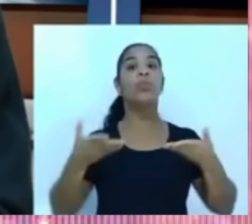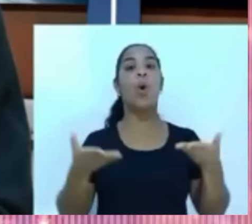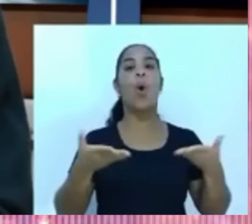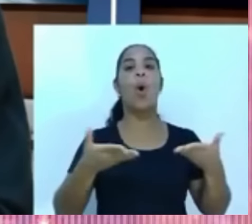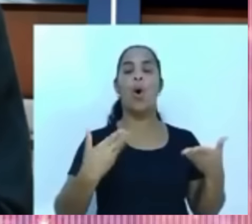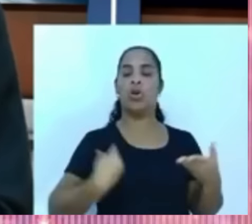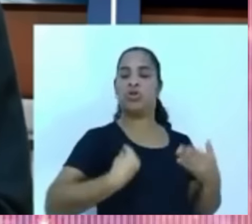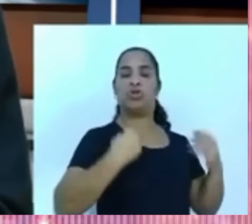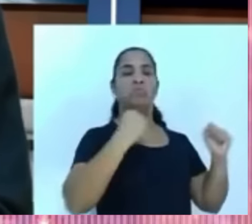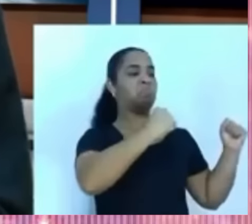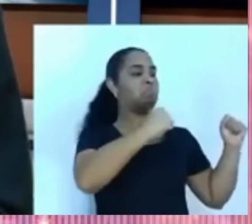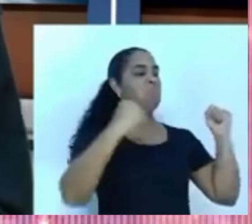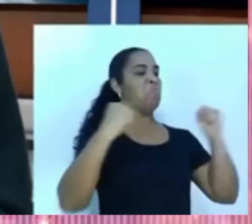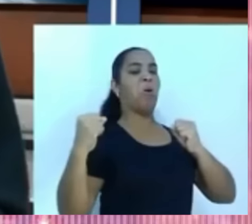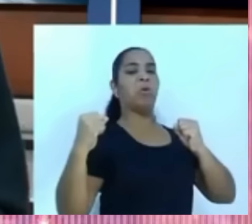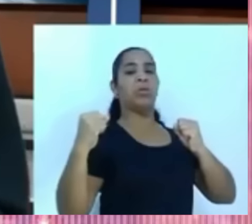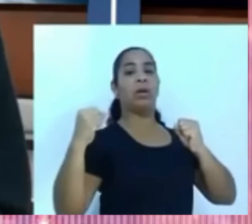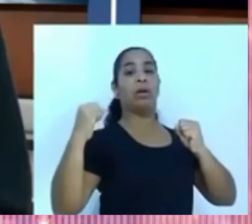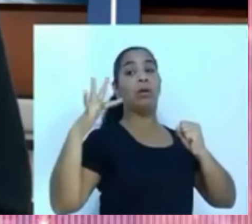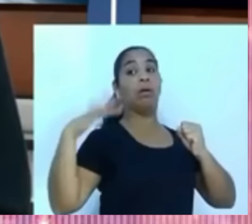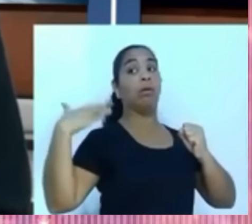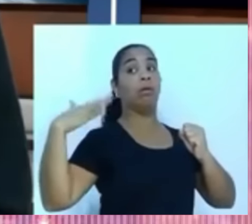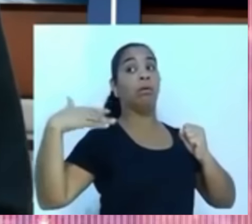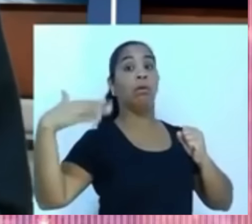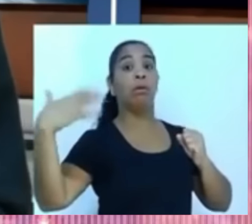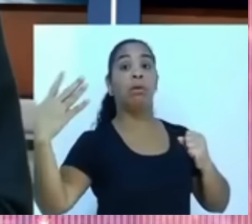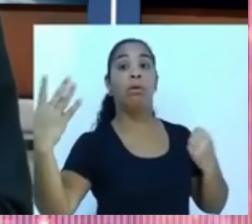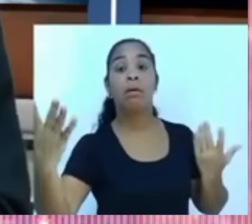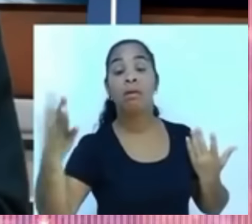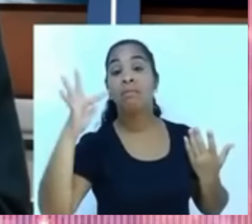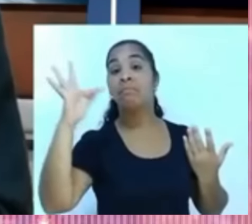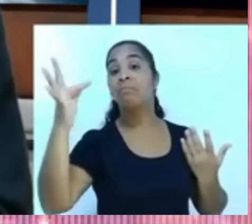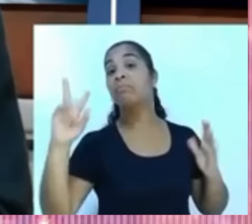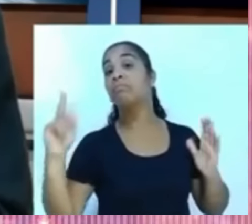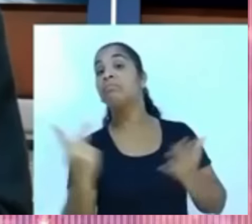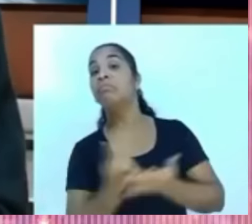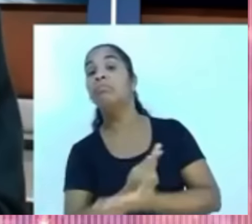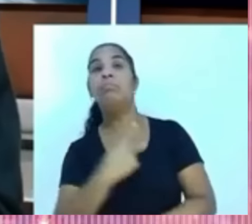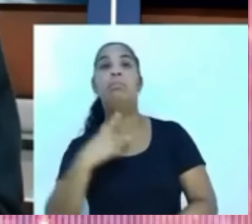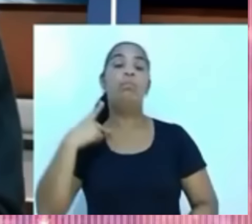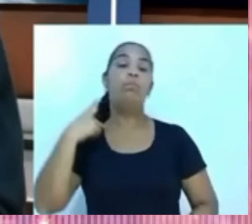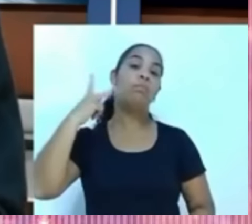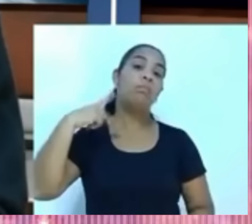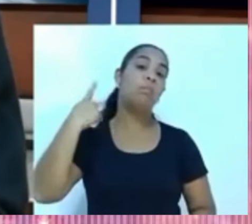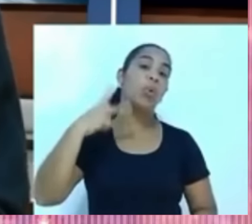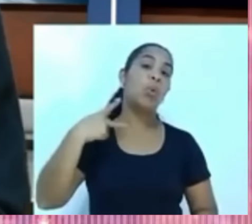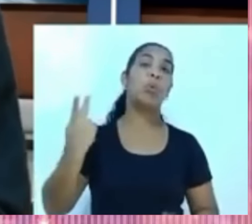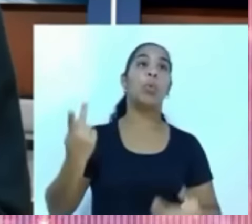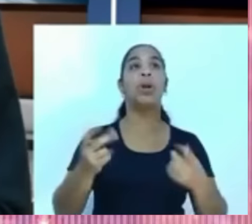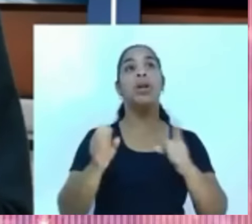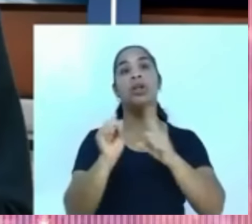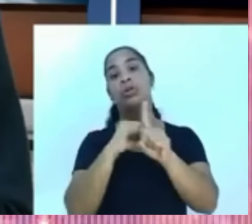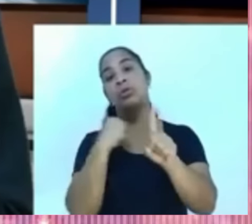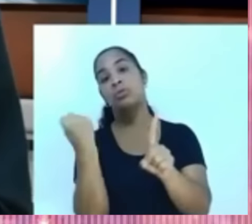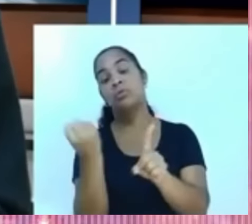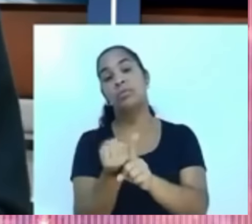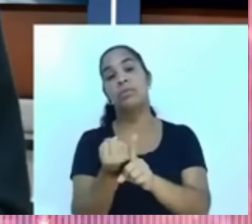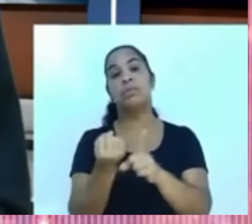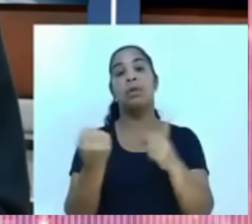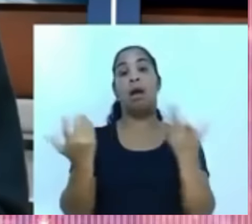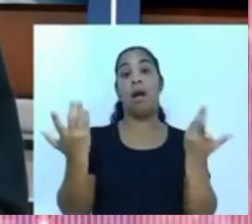Poder amanhã por uma questão de natureza política sociológica até